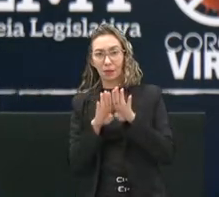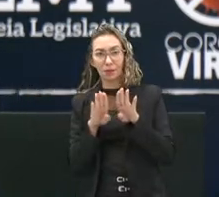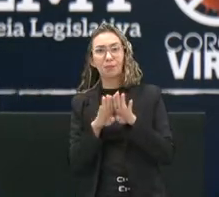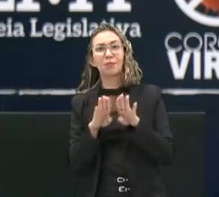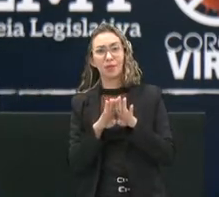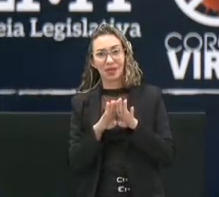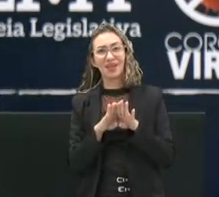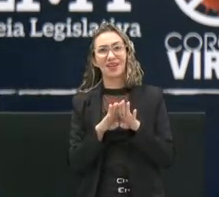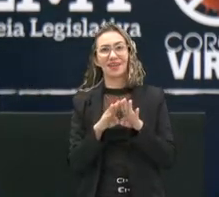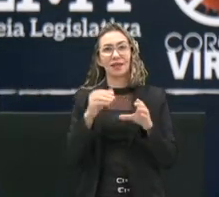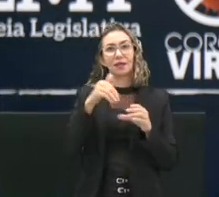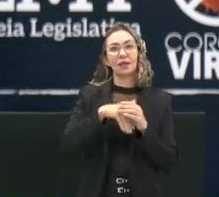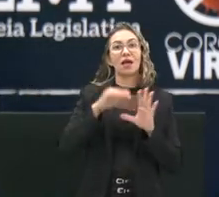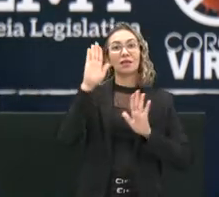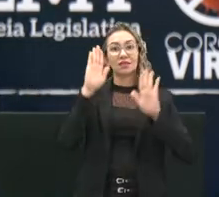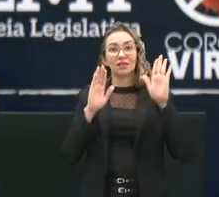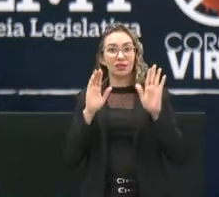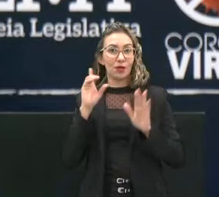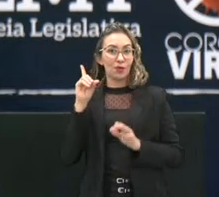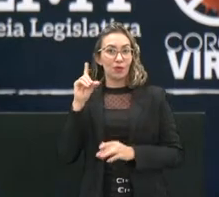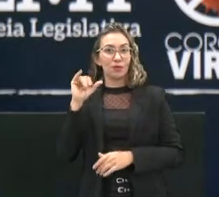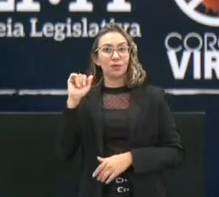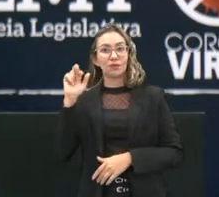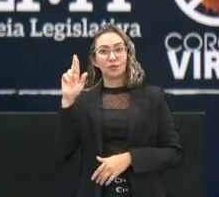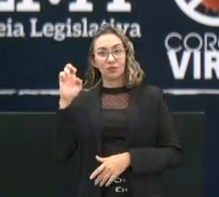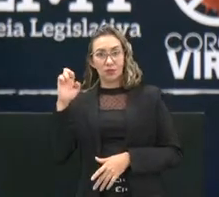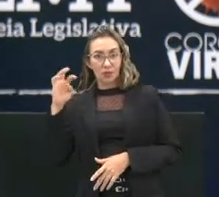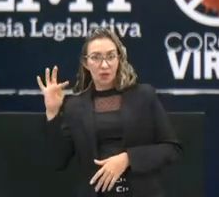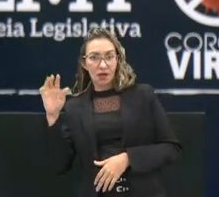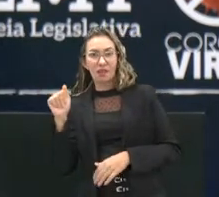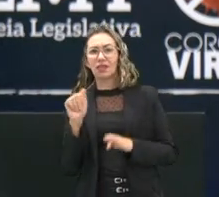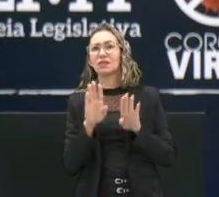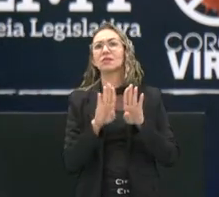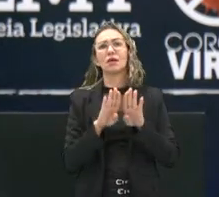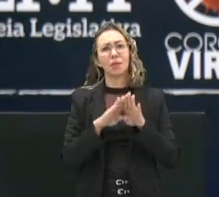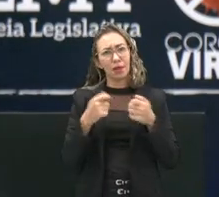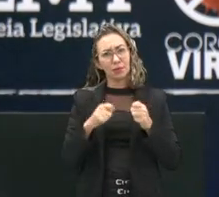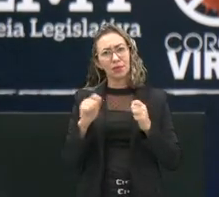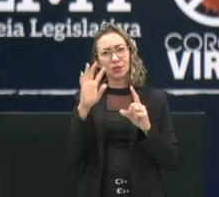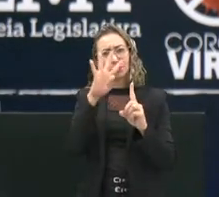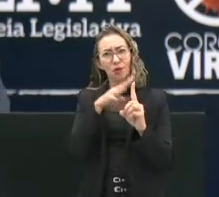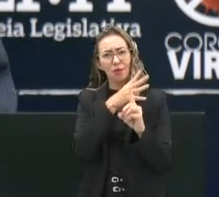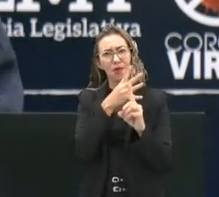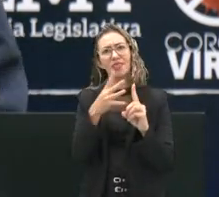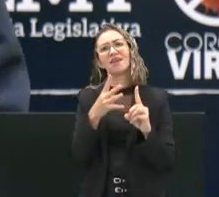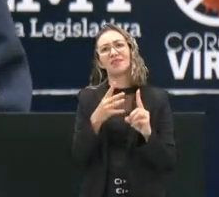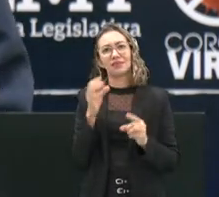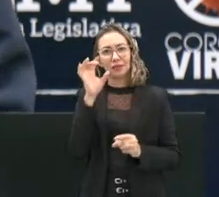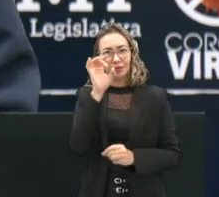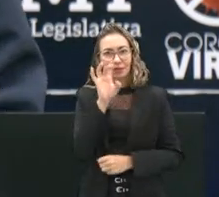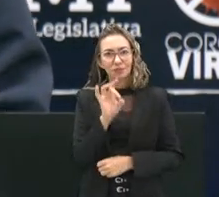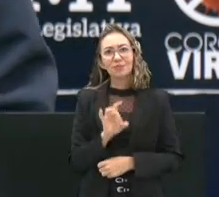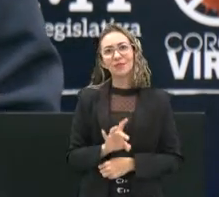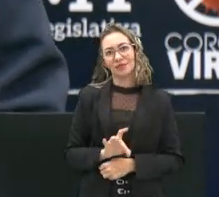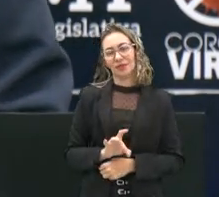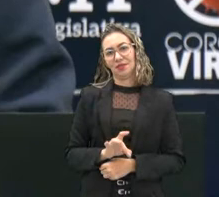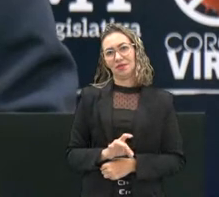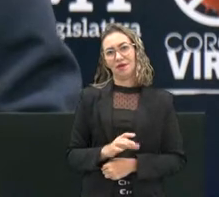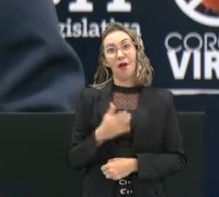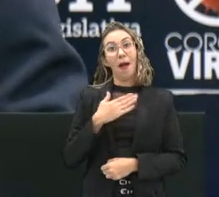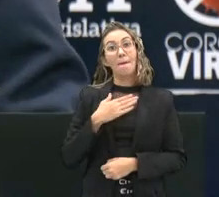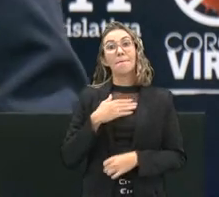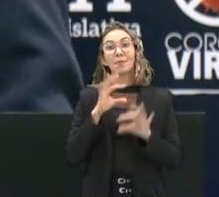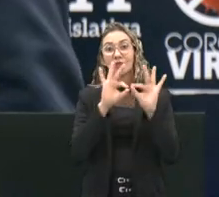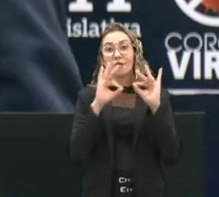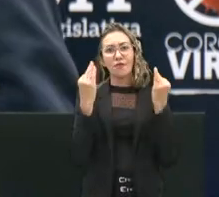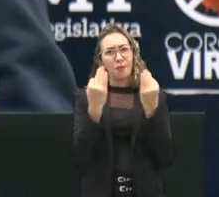e precisamos prestar uma grandíssima homenagem a esse também grande homem público, assim como todos. E a minha família tem